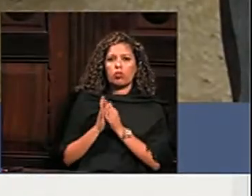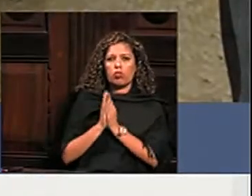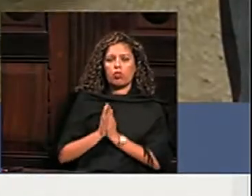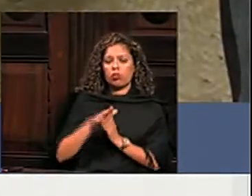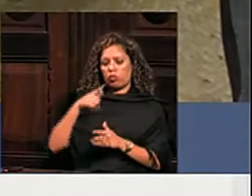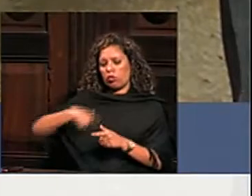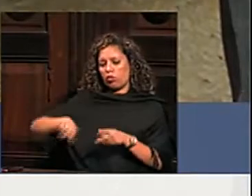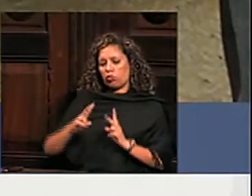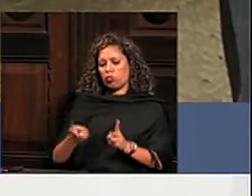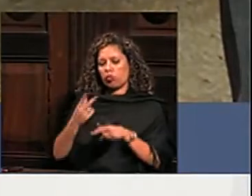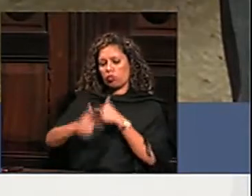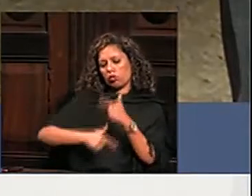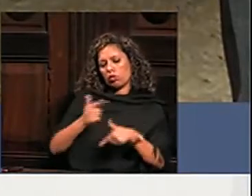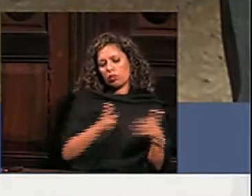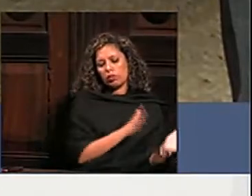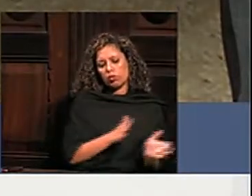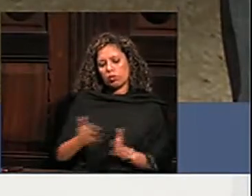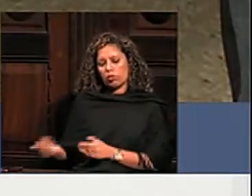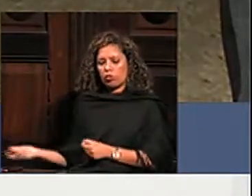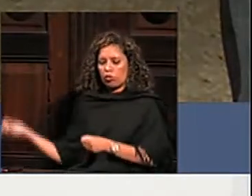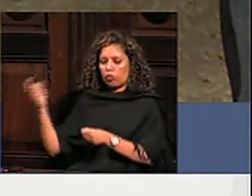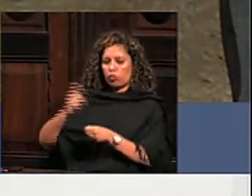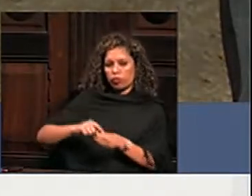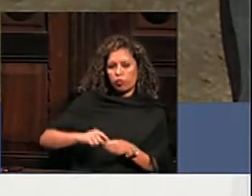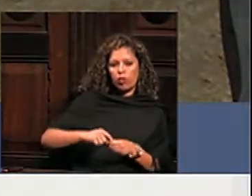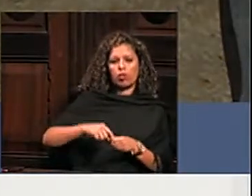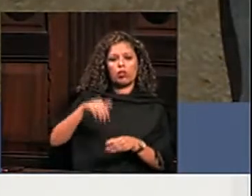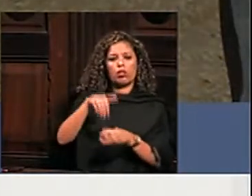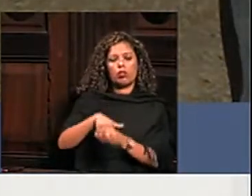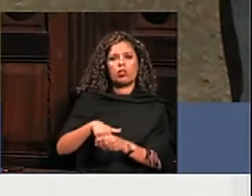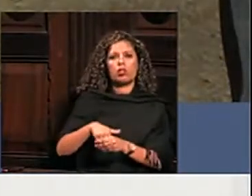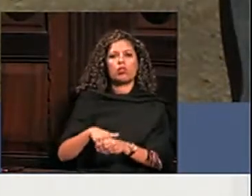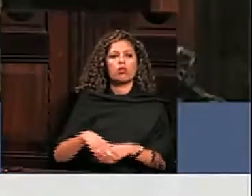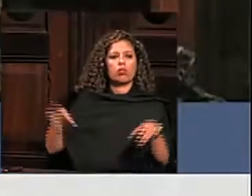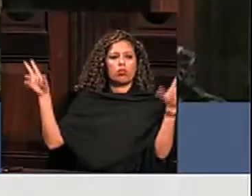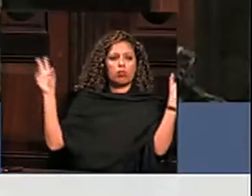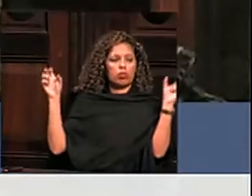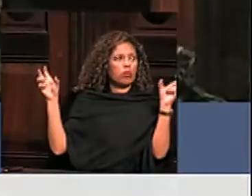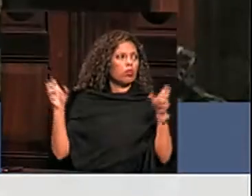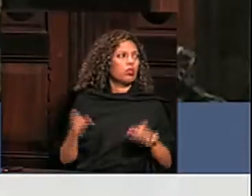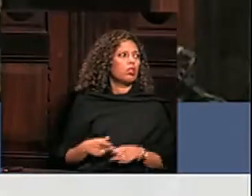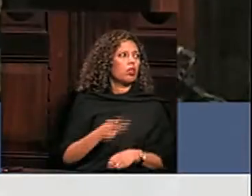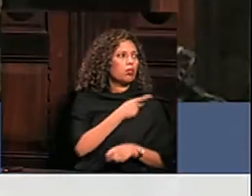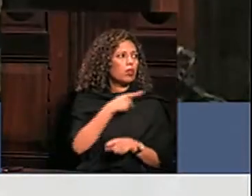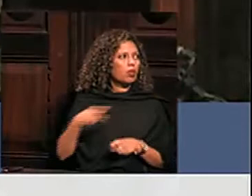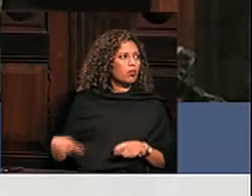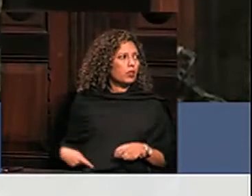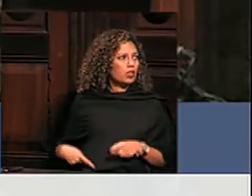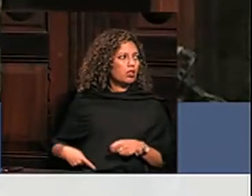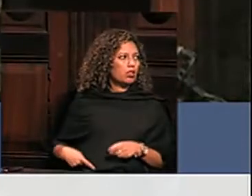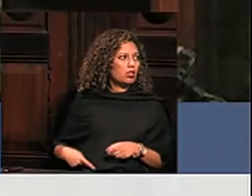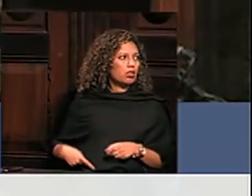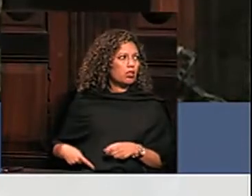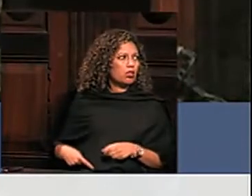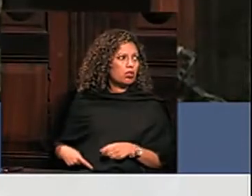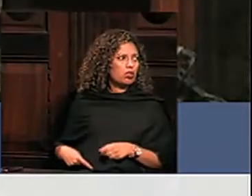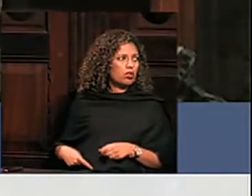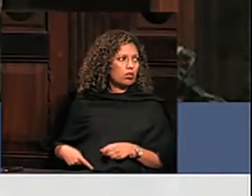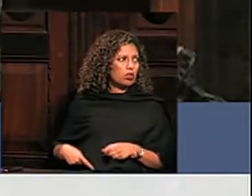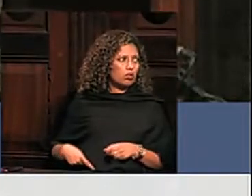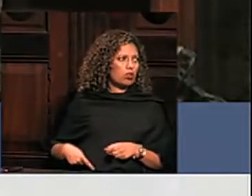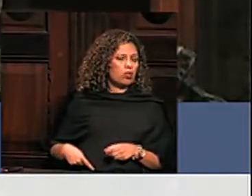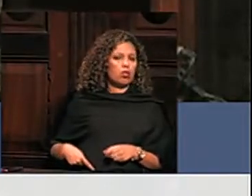e a gente retornar o debate e a votação sobre esse tema. A presidência vai consultar o